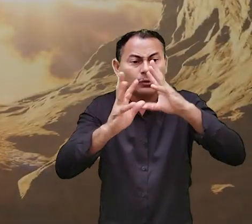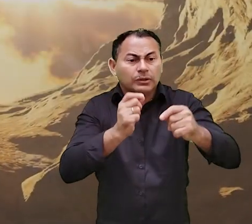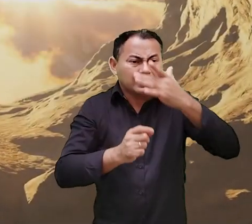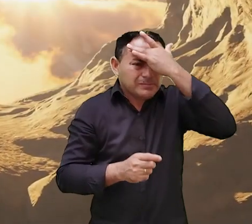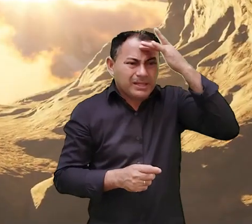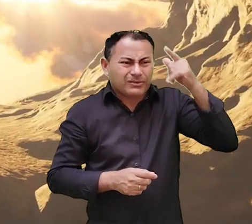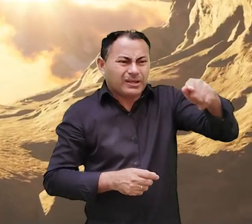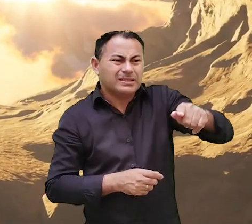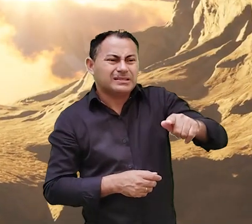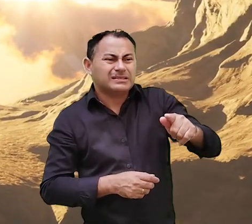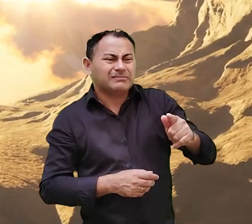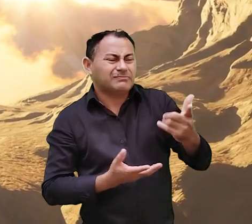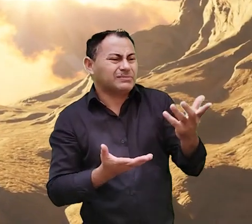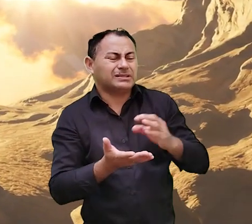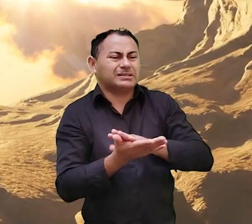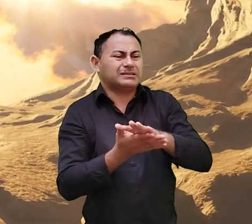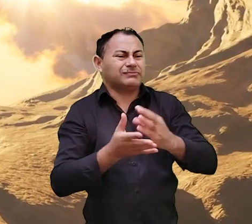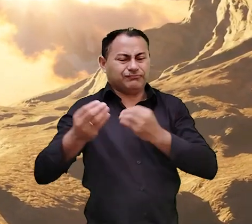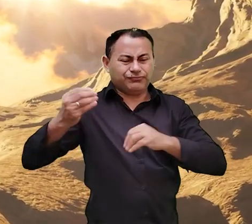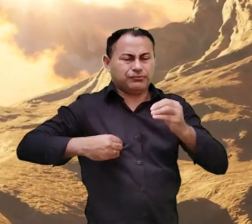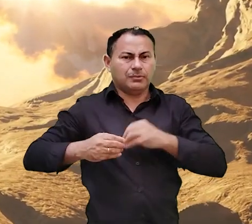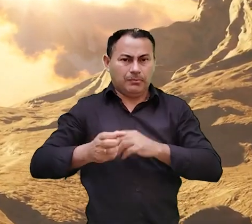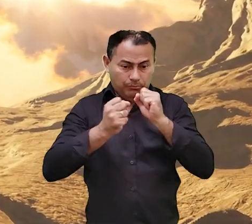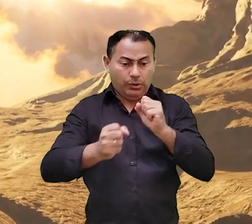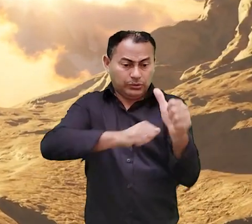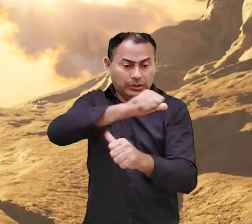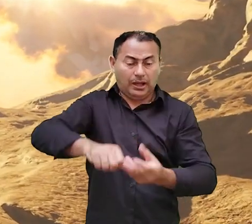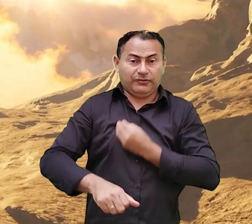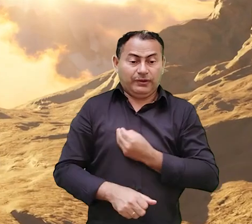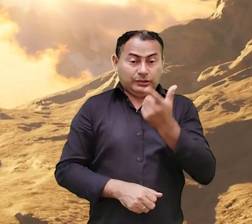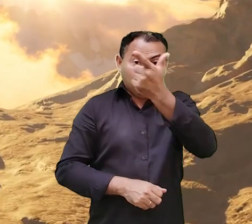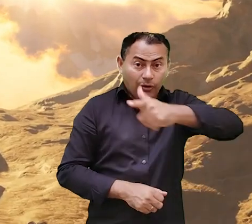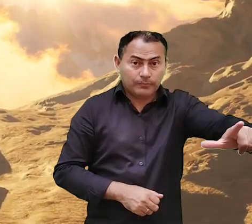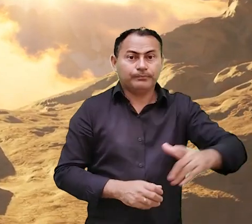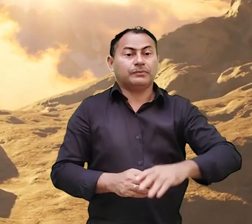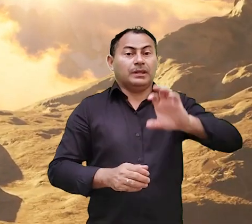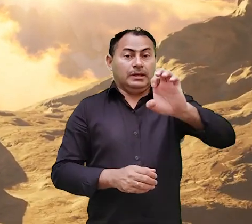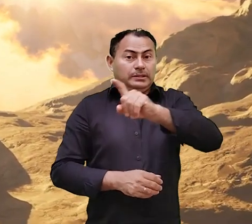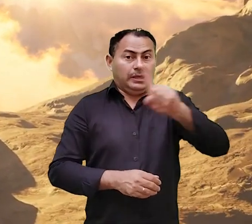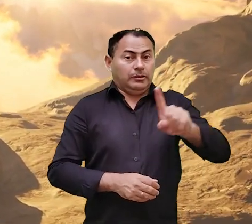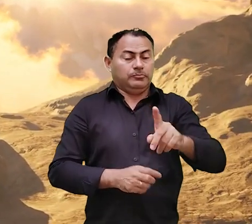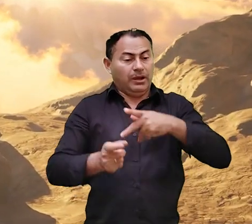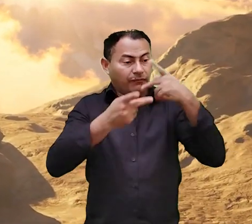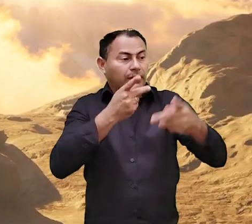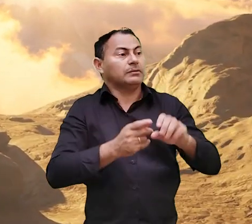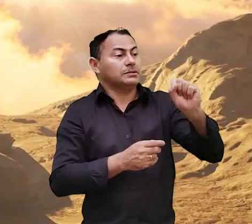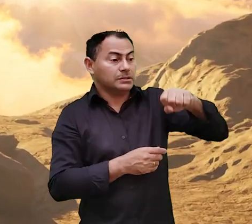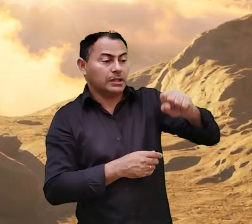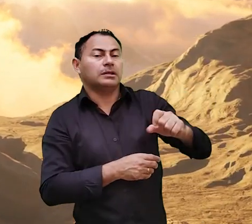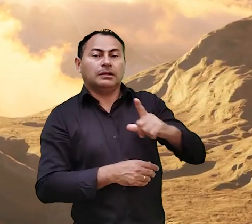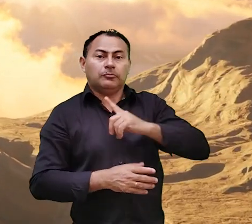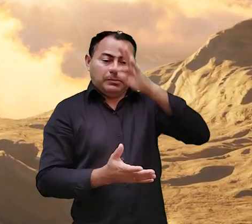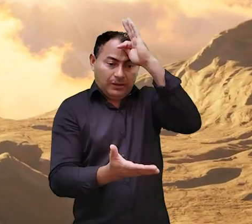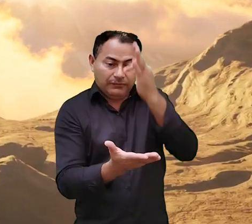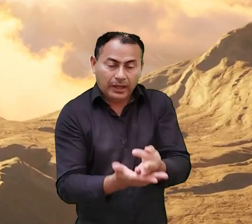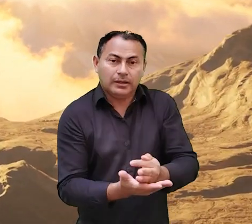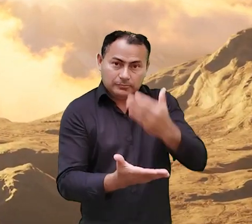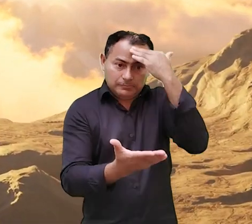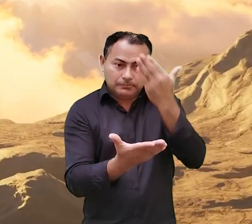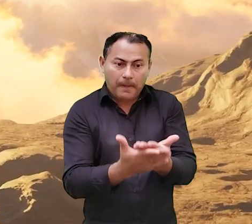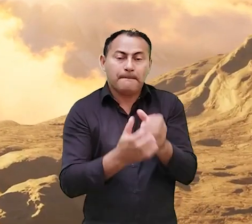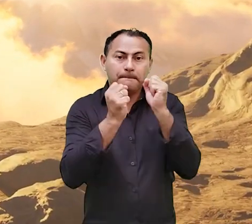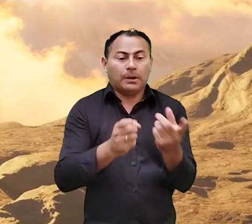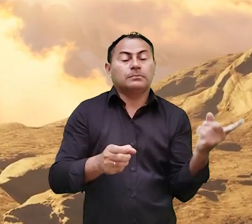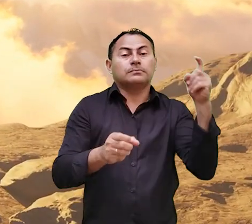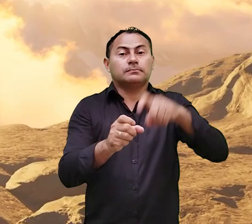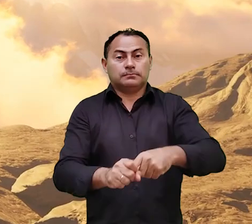Ezequiel, está vendo todos esses ossos secos? Você acha que eles podem tornar a viver? Ezequiel não diz, sim, eu tenho fé